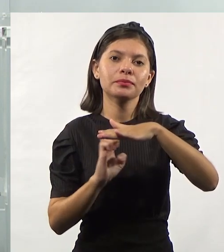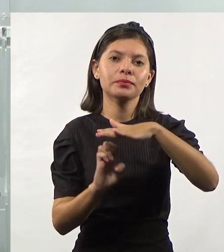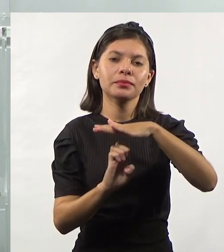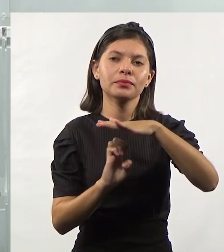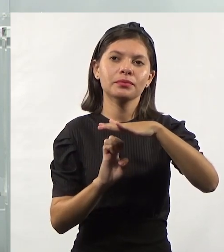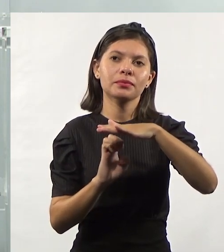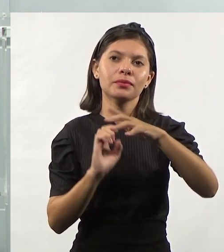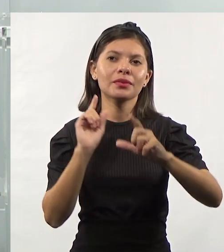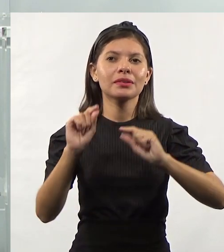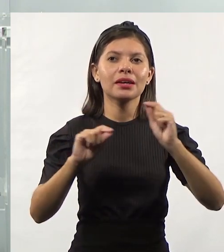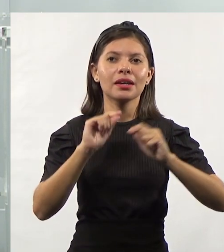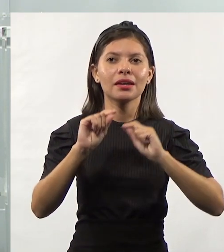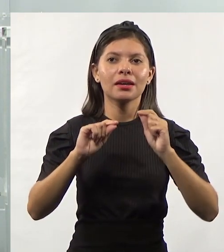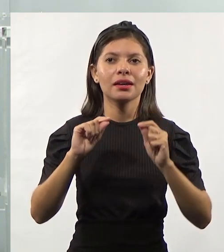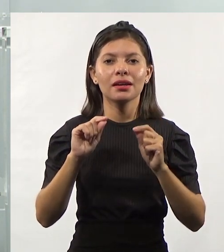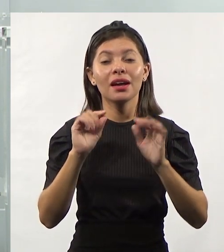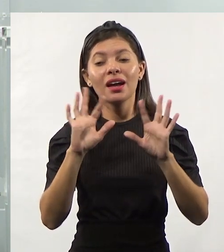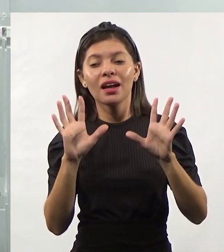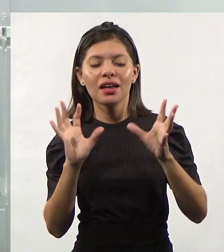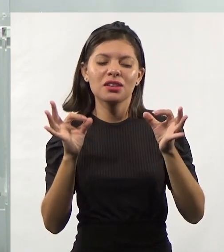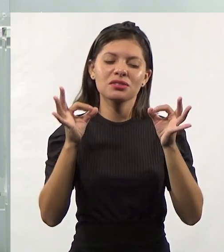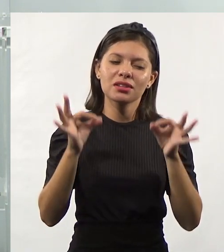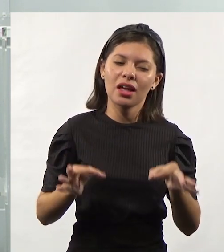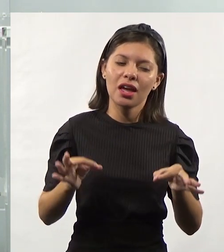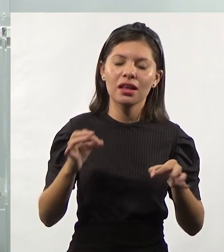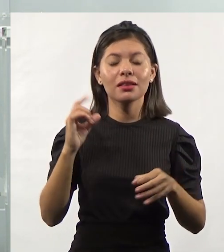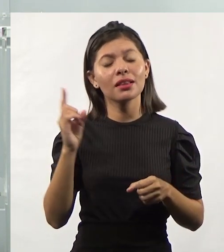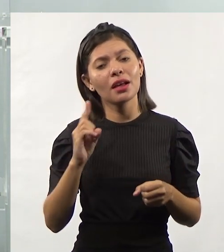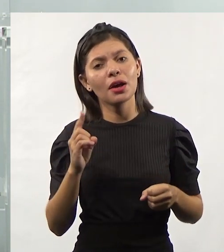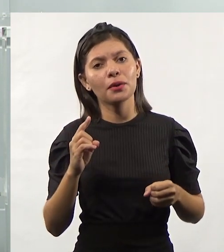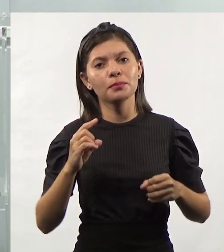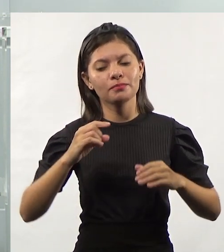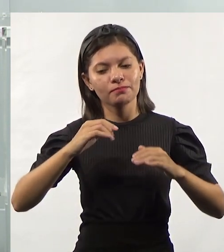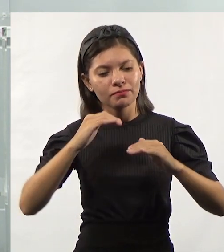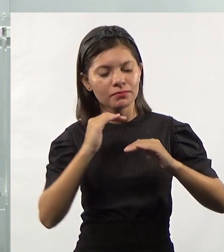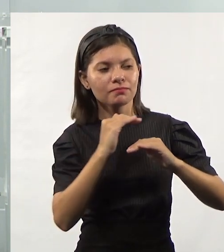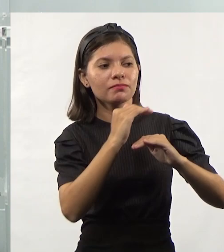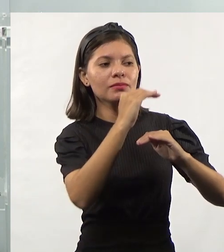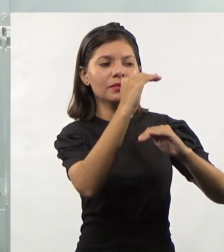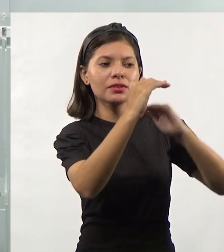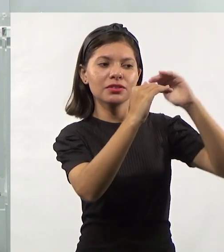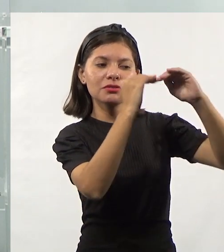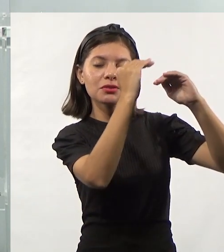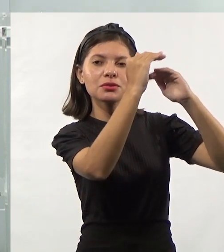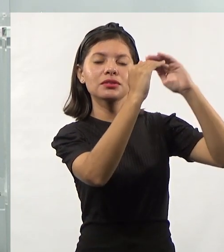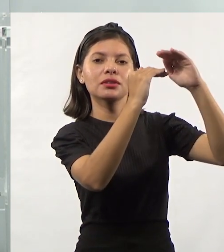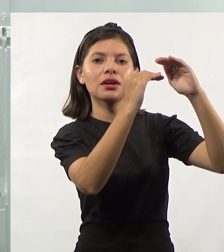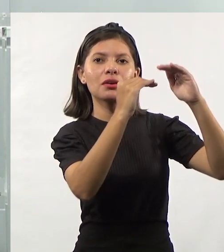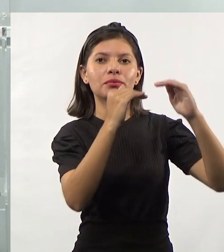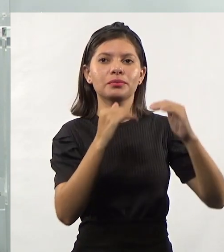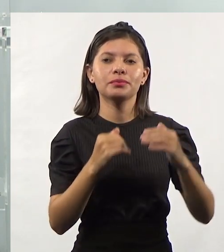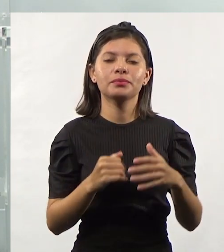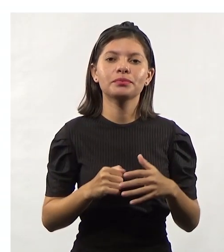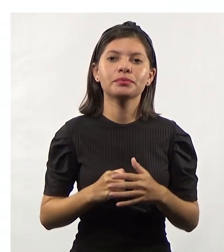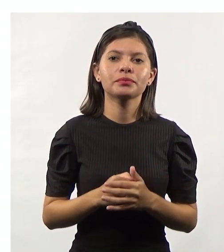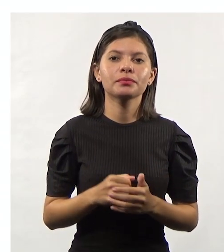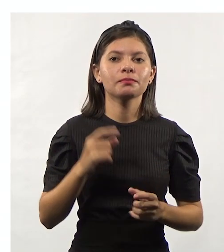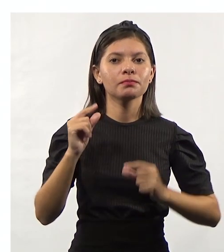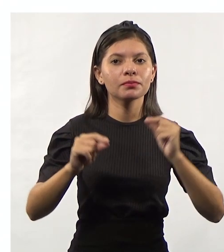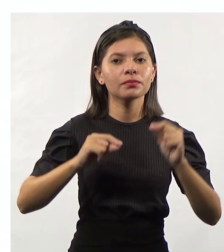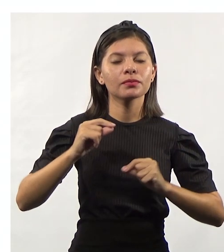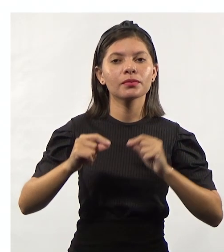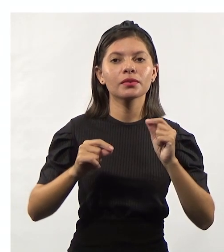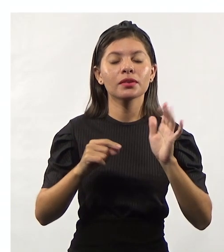não é, assim, digamos, o ideal que se espera, mas já é um grande passo, né? Já foi uma grande evolução essa